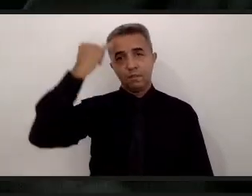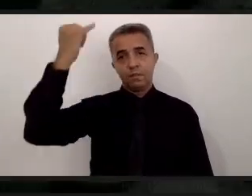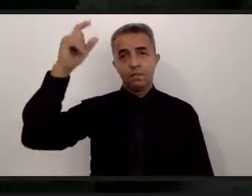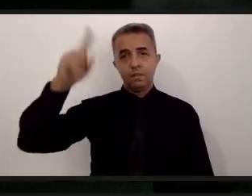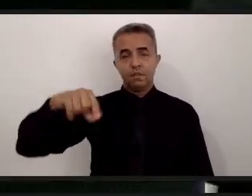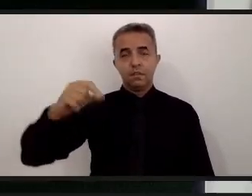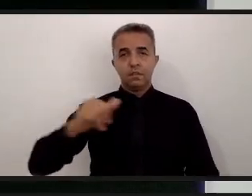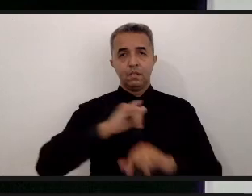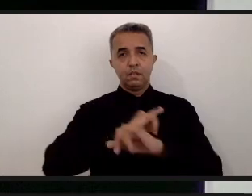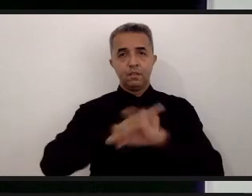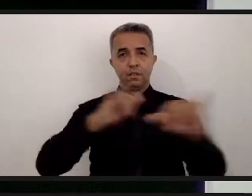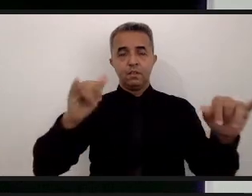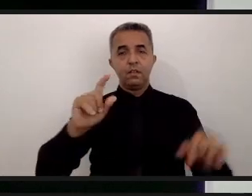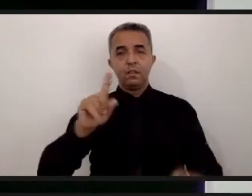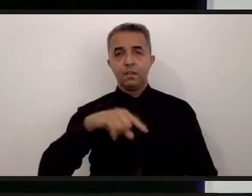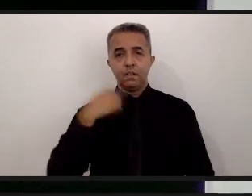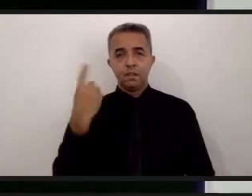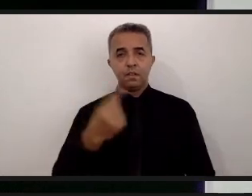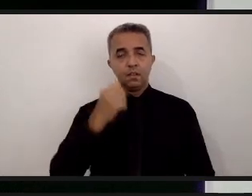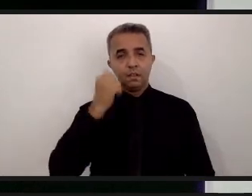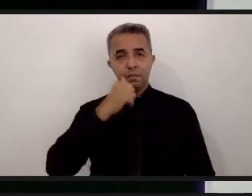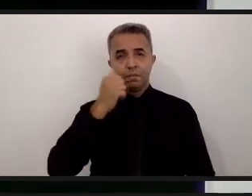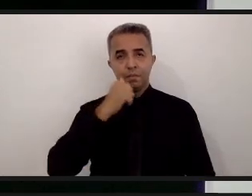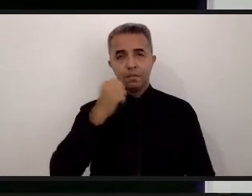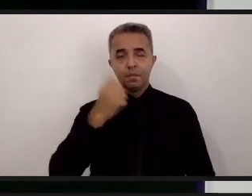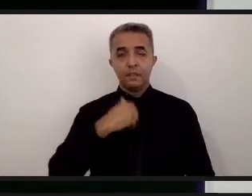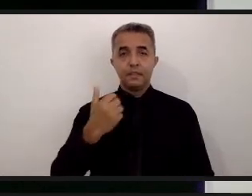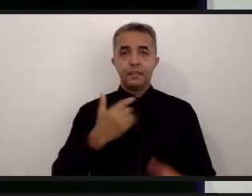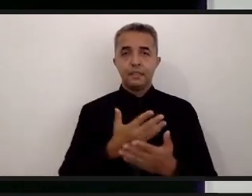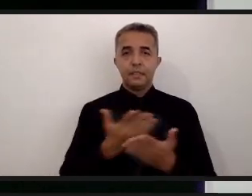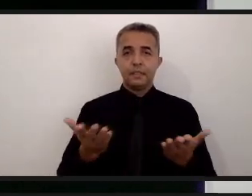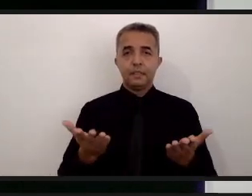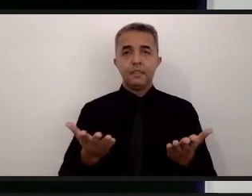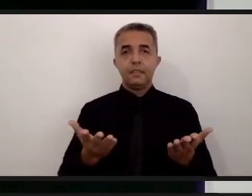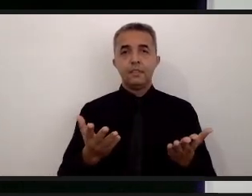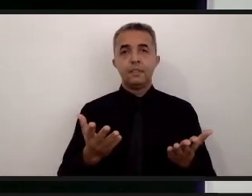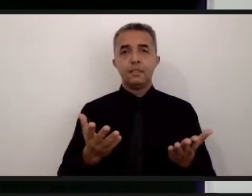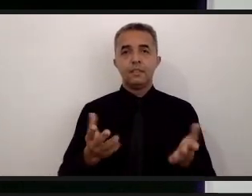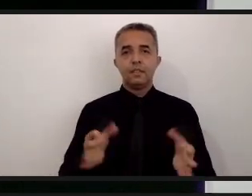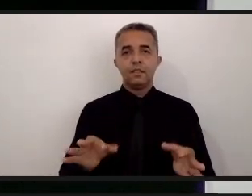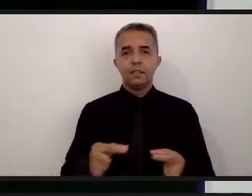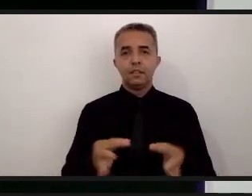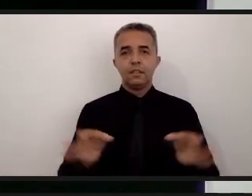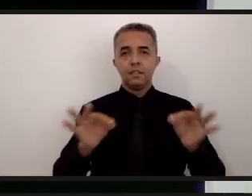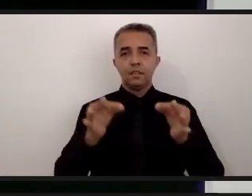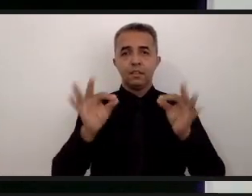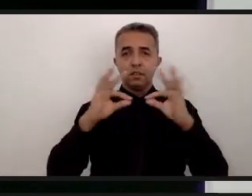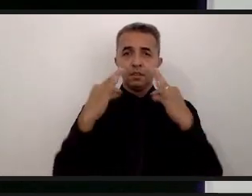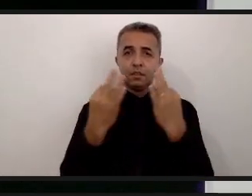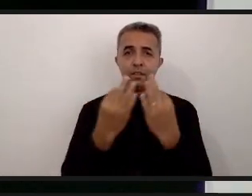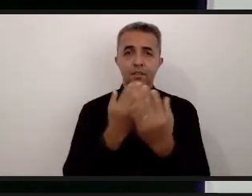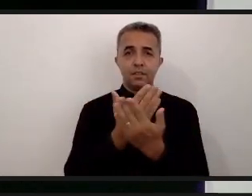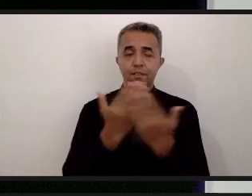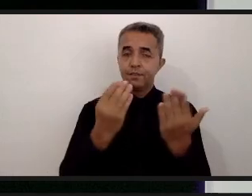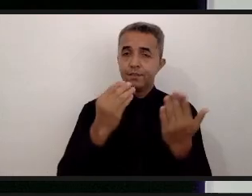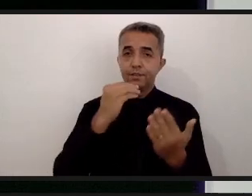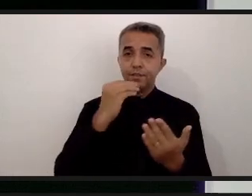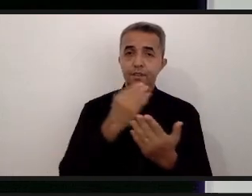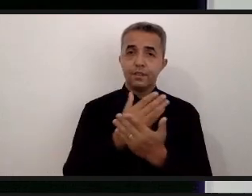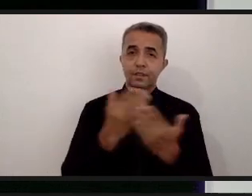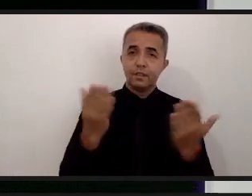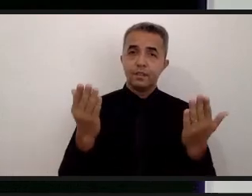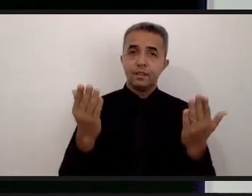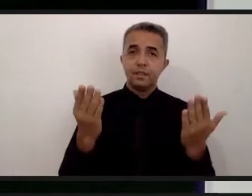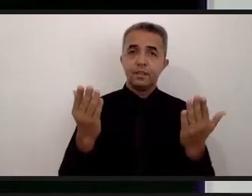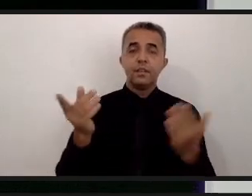frágeis. E hoje, no mundo que a gente vive, né, na sociedade líquida que a gente vive hoje, quando